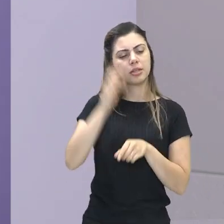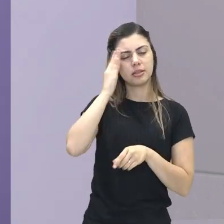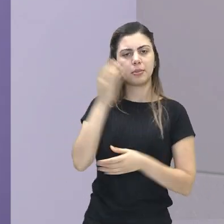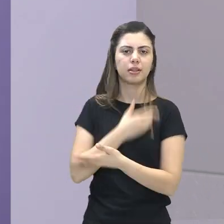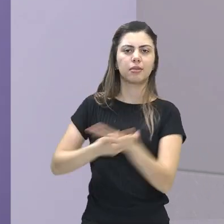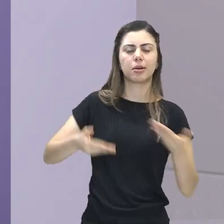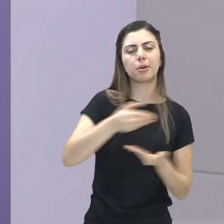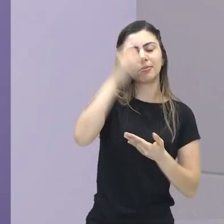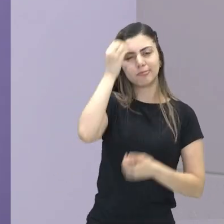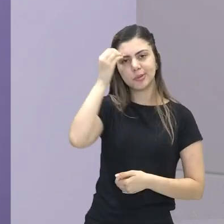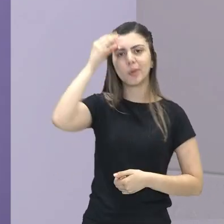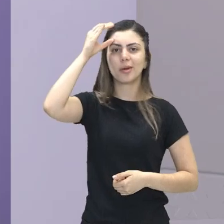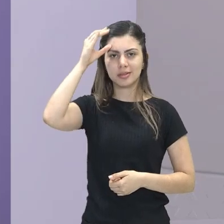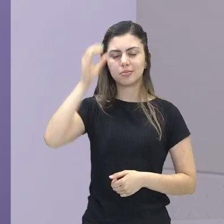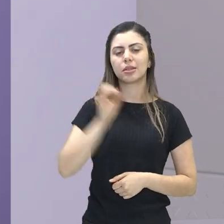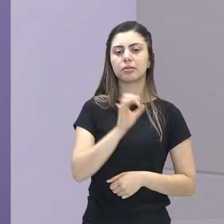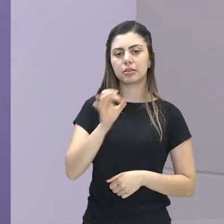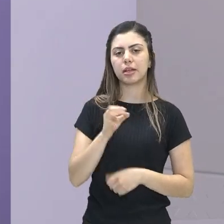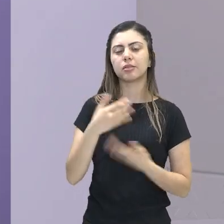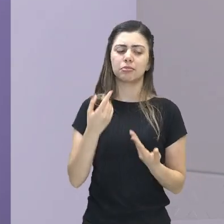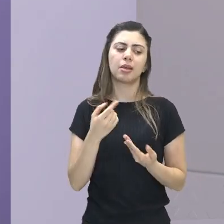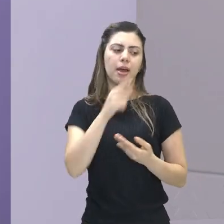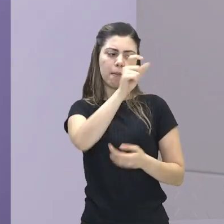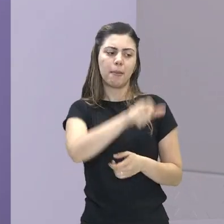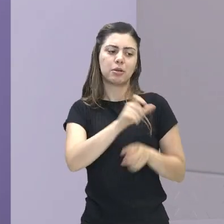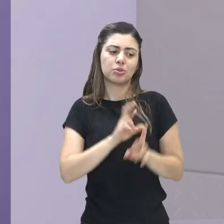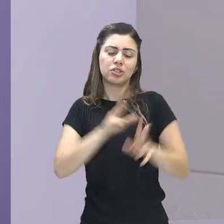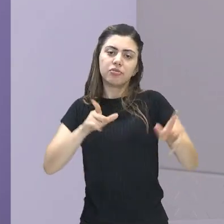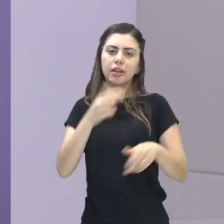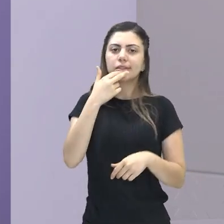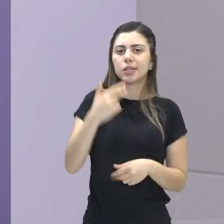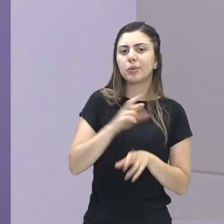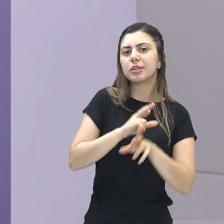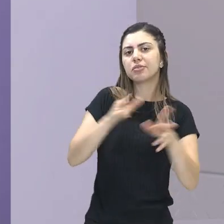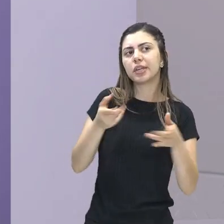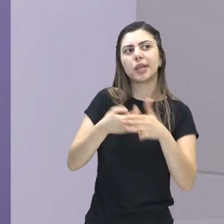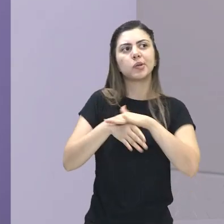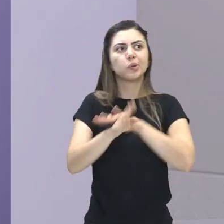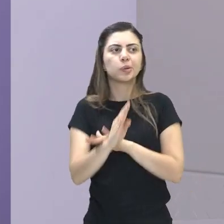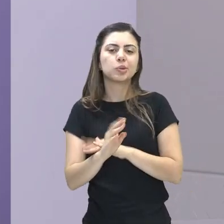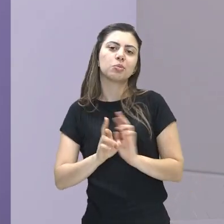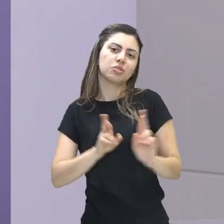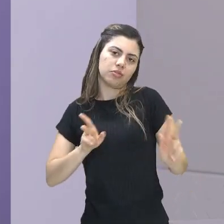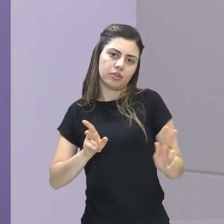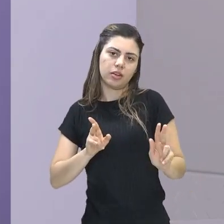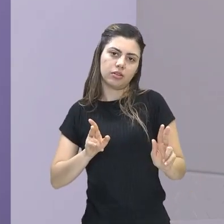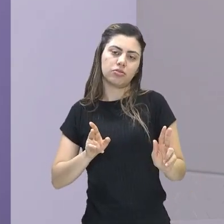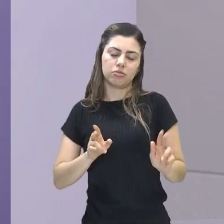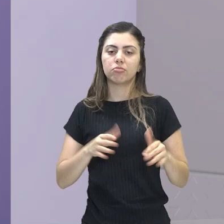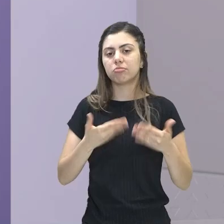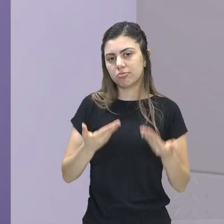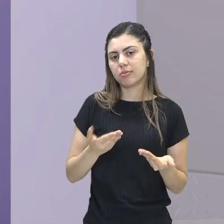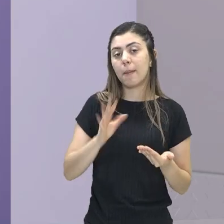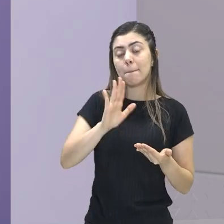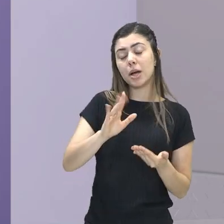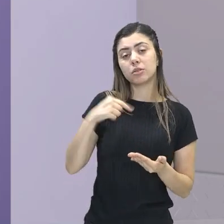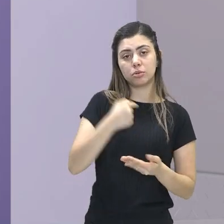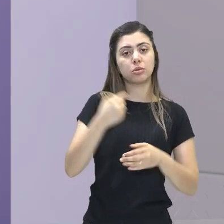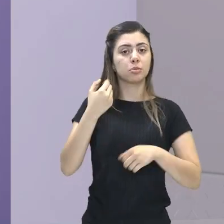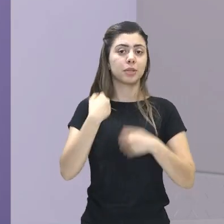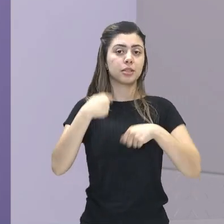aquela pessoa diferente de nós, que fala diferente, que tem costumes diferentes. A